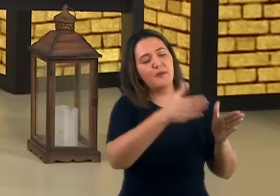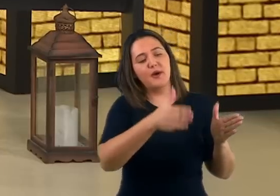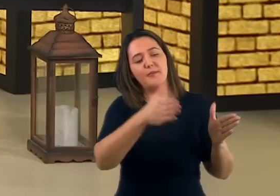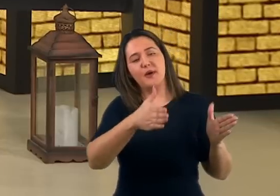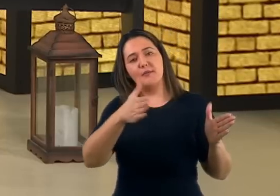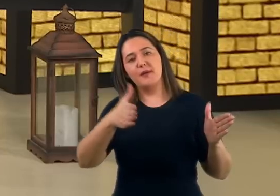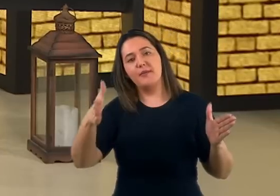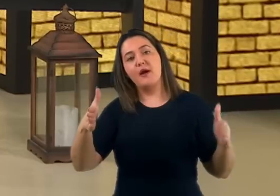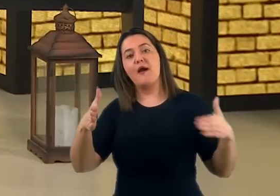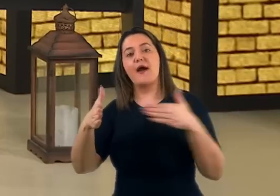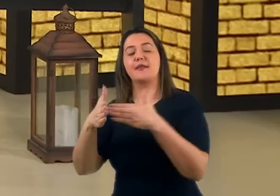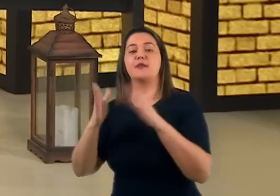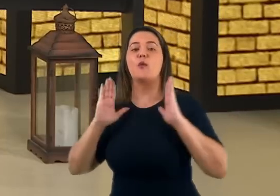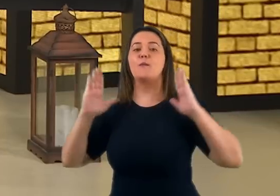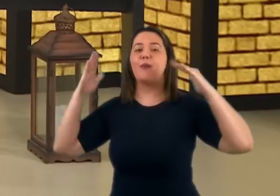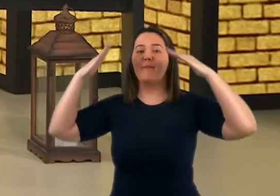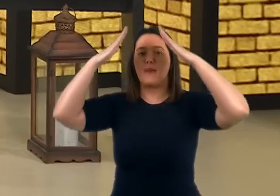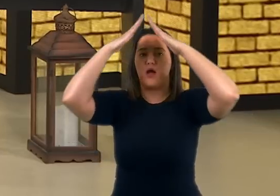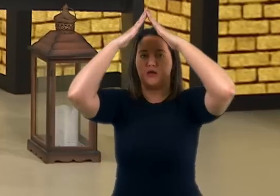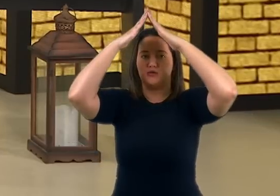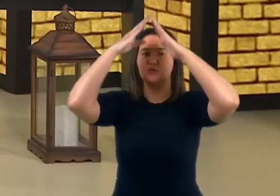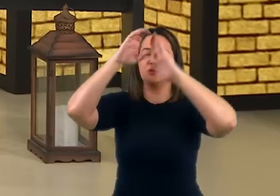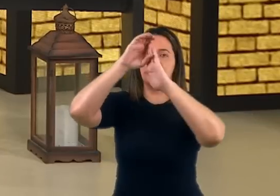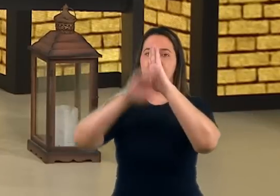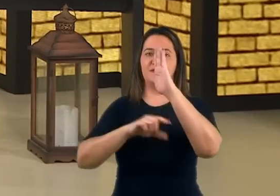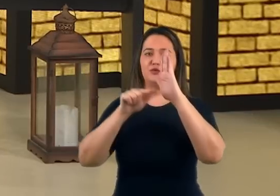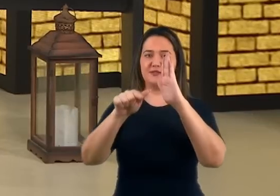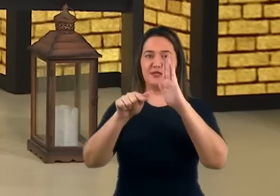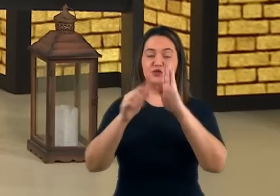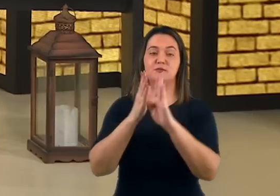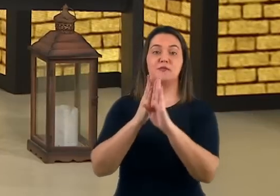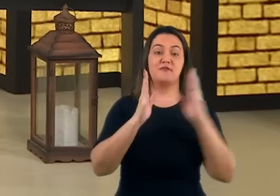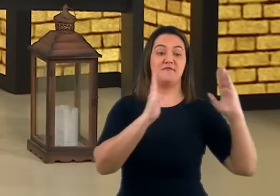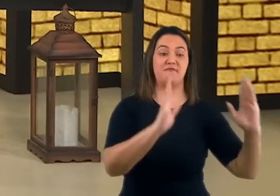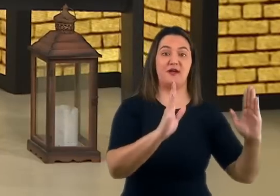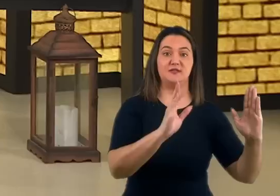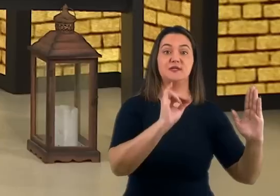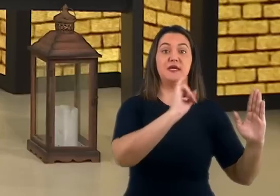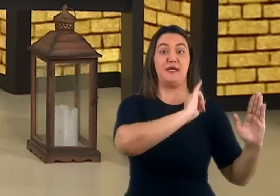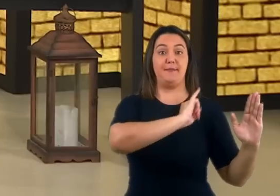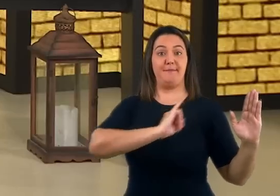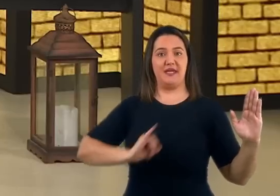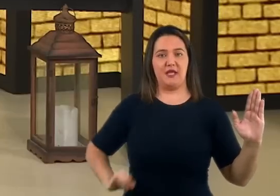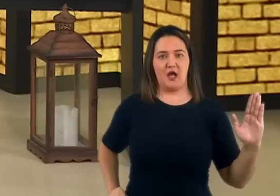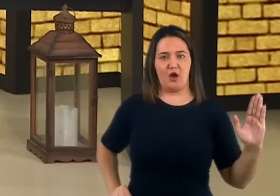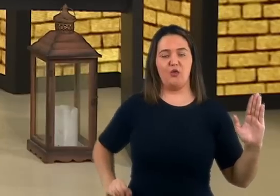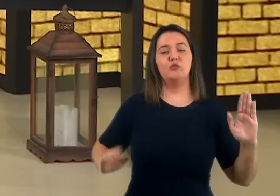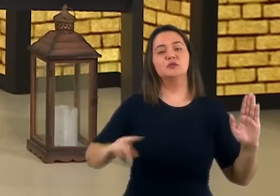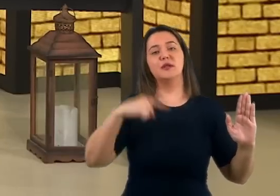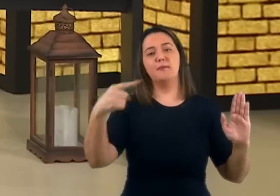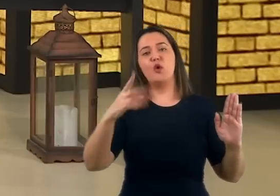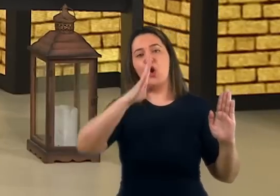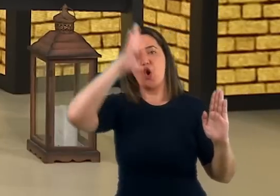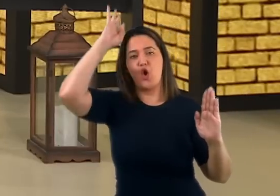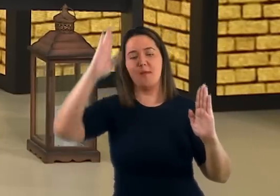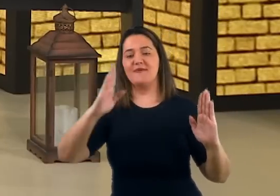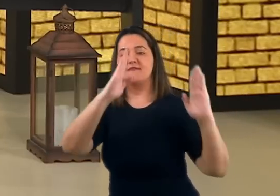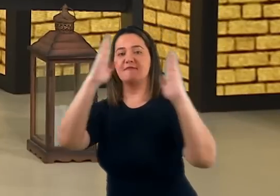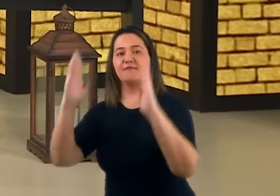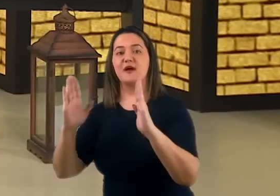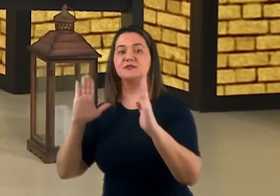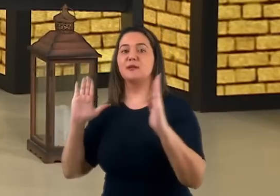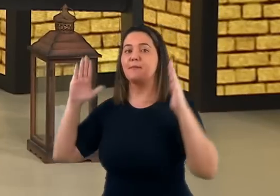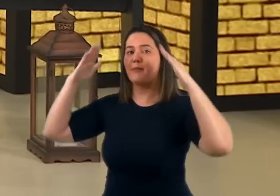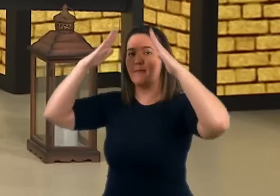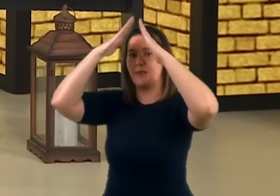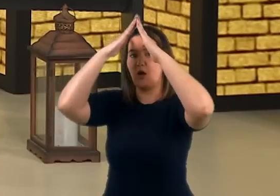no capítulo 7. E seria então Roma imperial, na fase imperial, e depois Roma em sua fase papal, isto é,